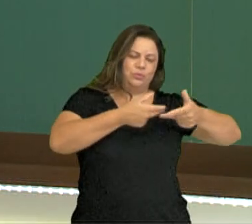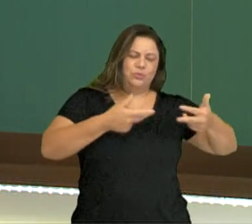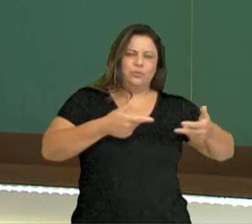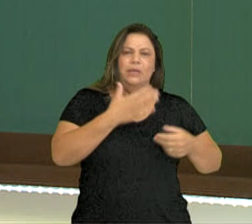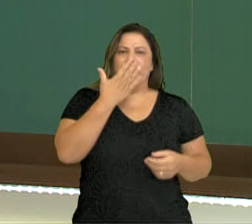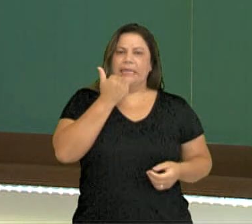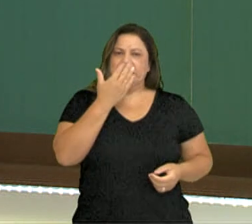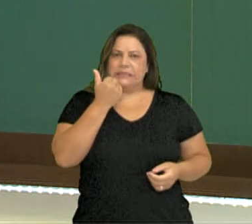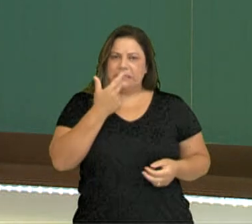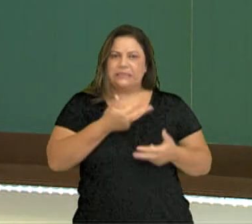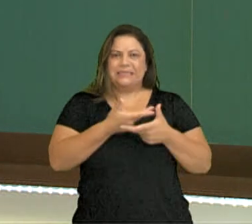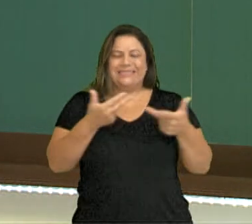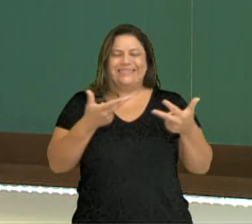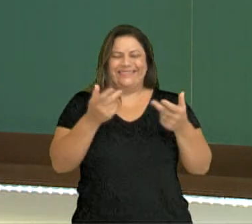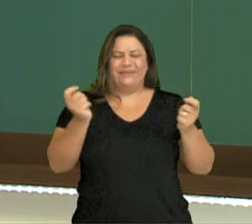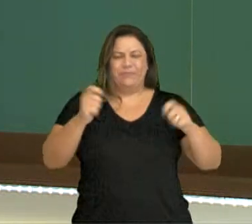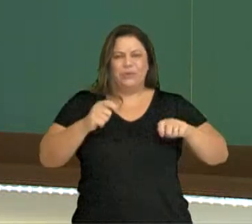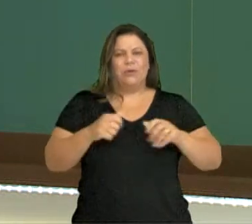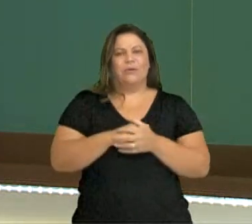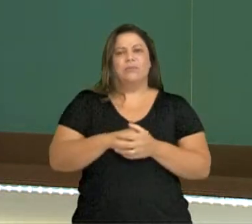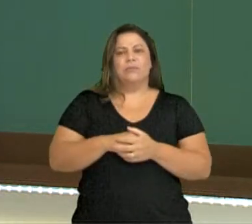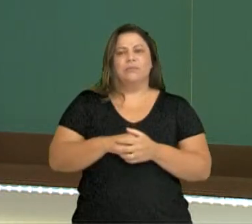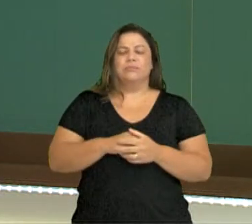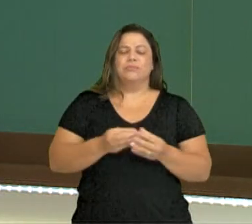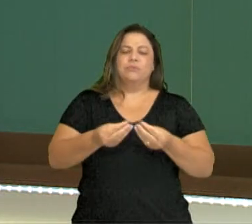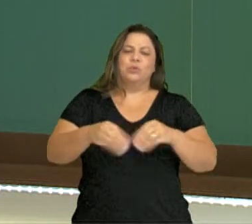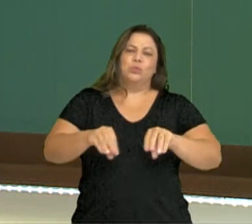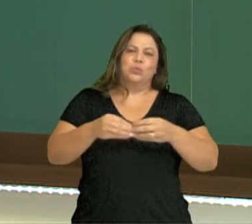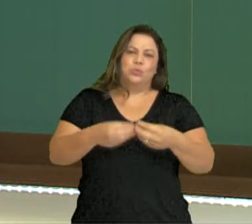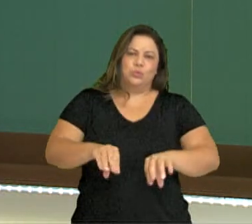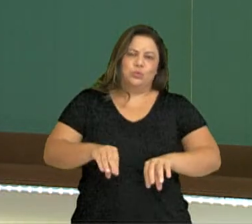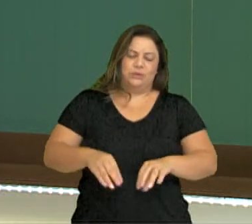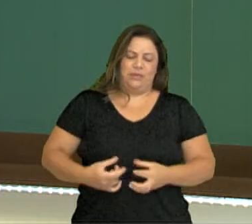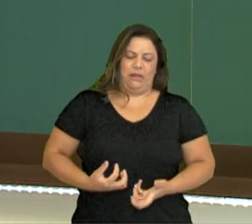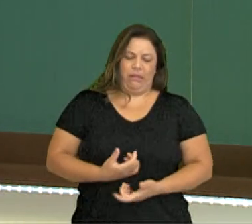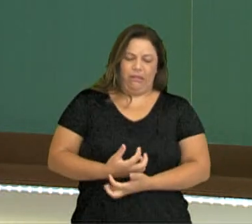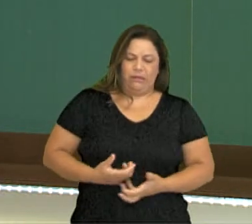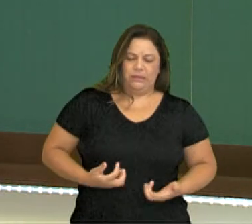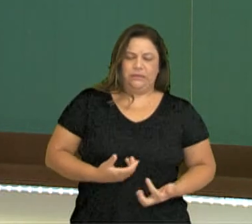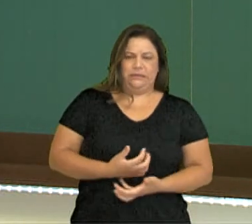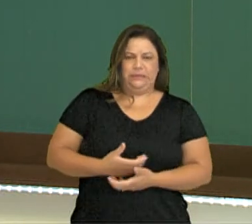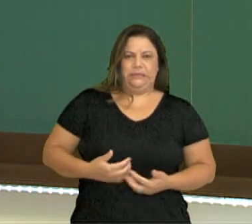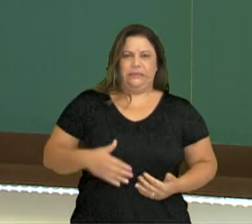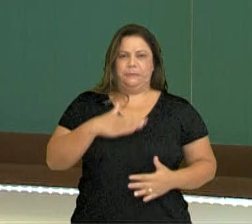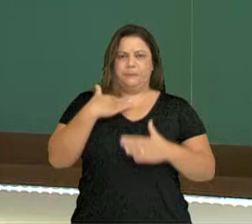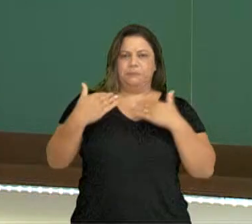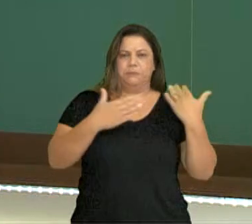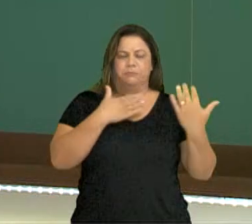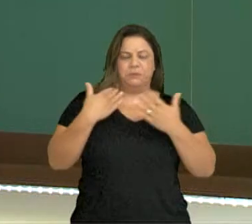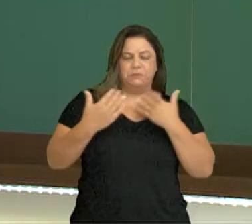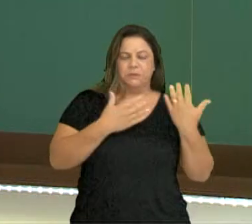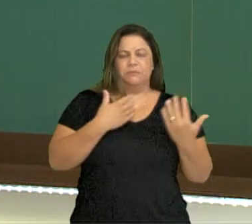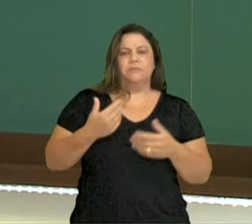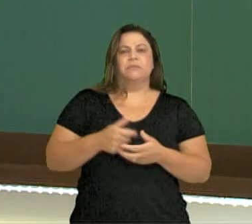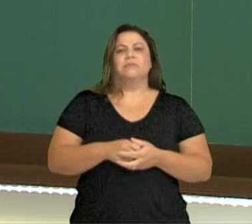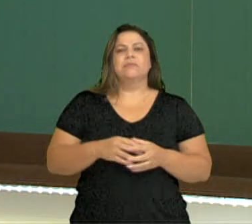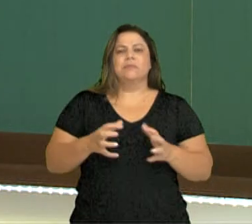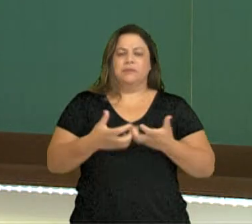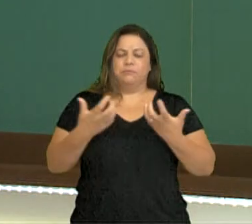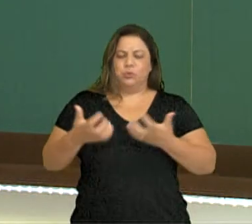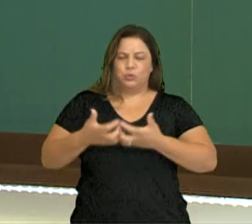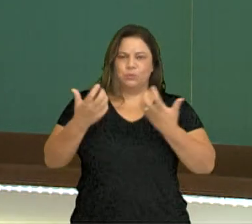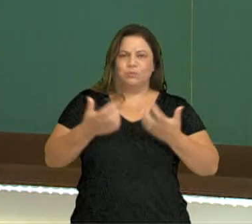alimentos prejudicam a nossa flora, pois as bactérias acabam morrendo pelo fato delas não terem o alimento que elas mais gostam, que